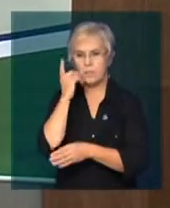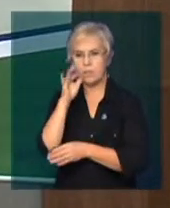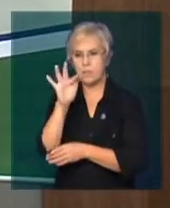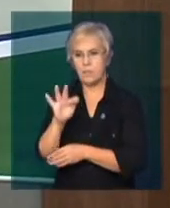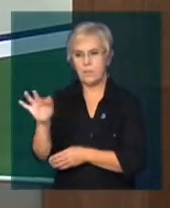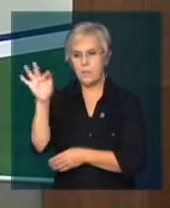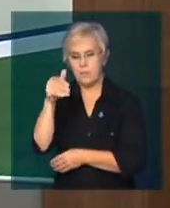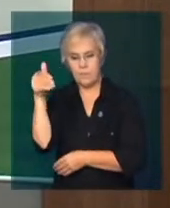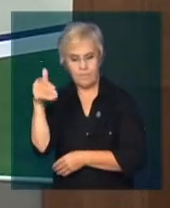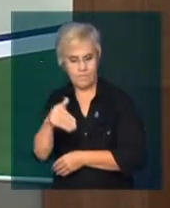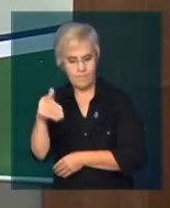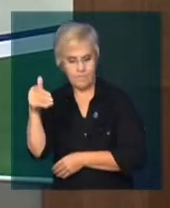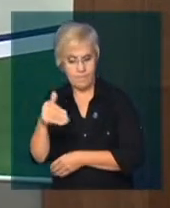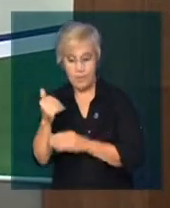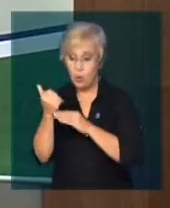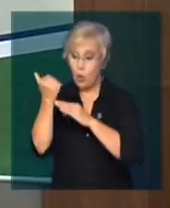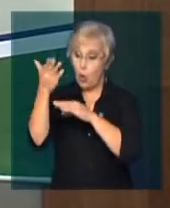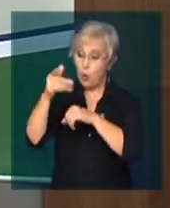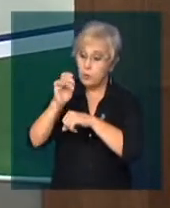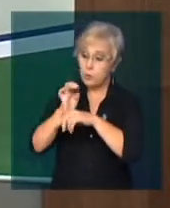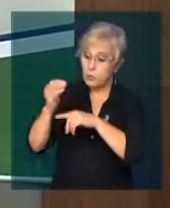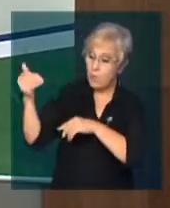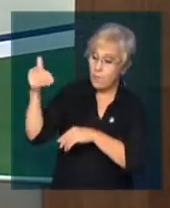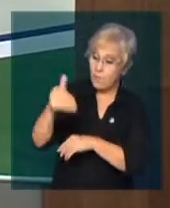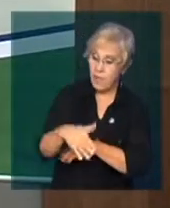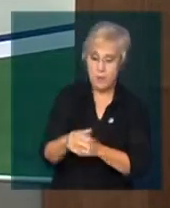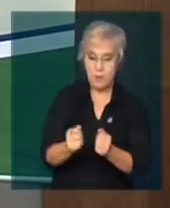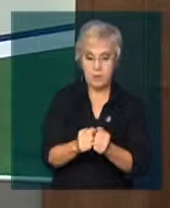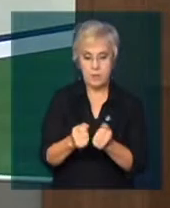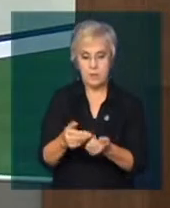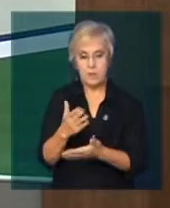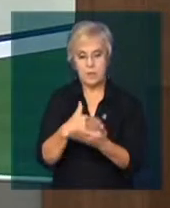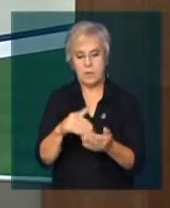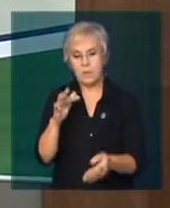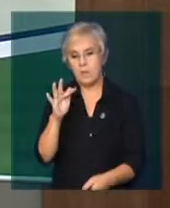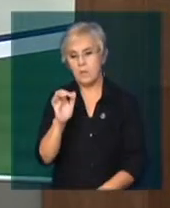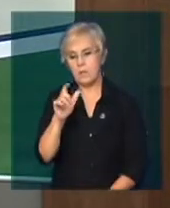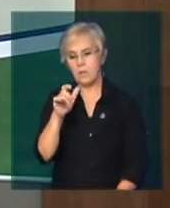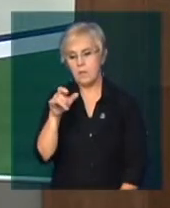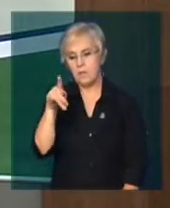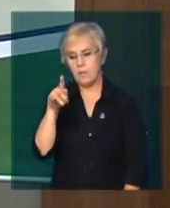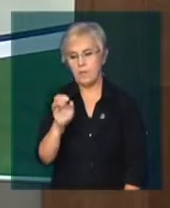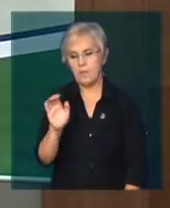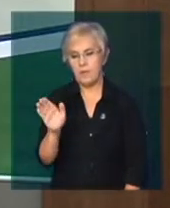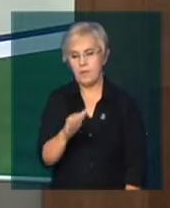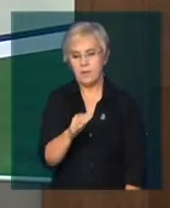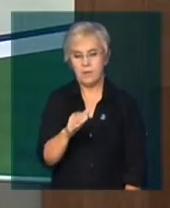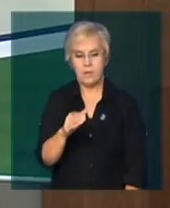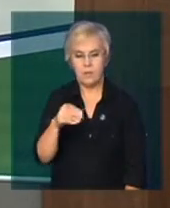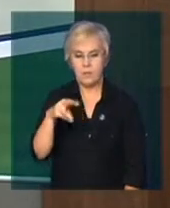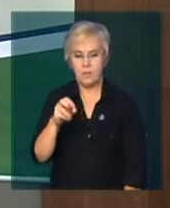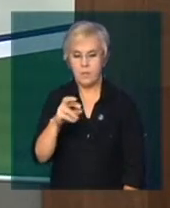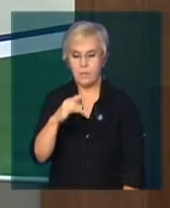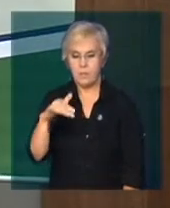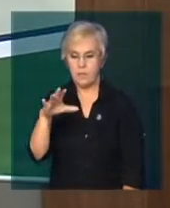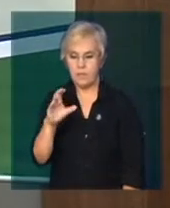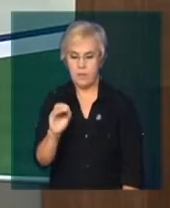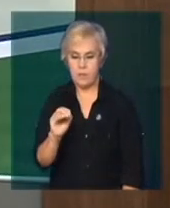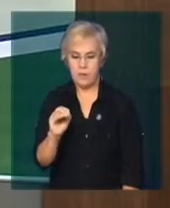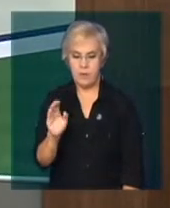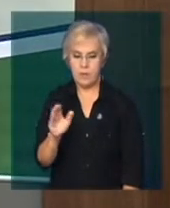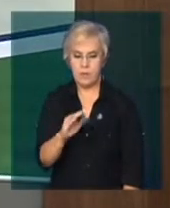que vieram de fora para essa sessão, deputado Felipe Bonnier, deputado Marcelo